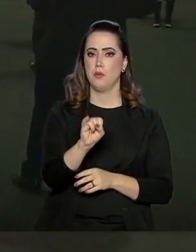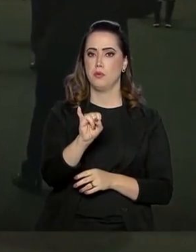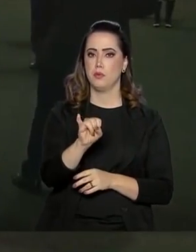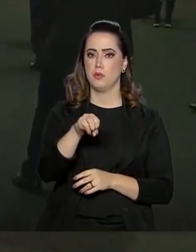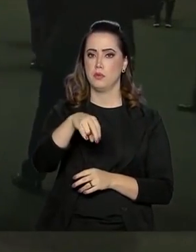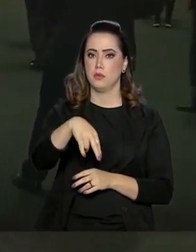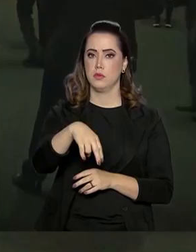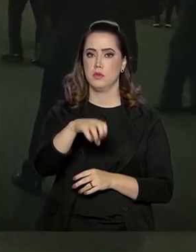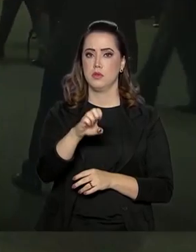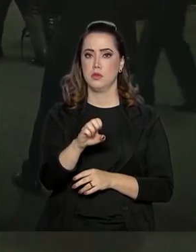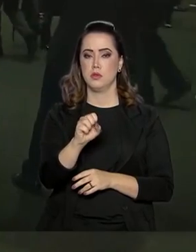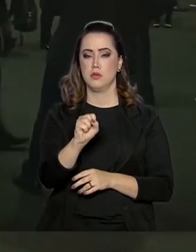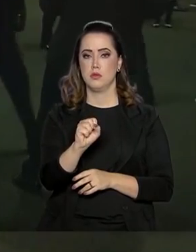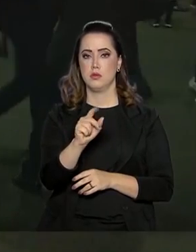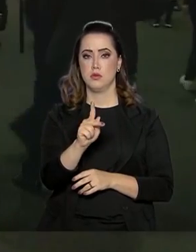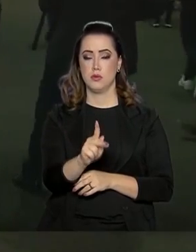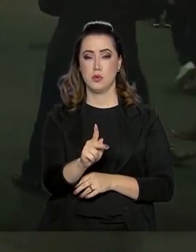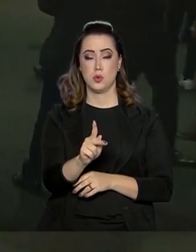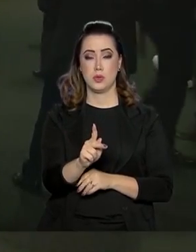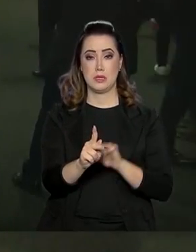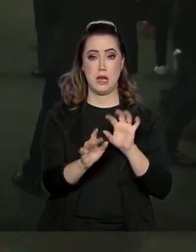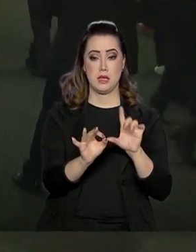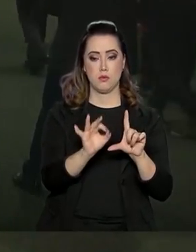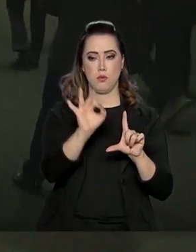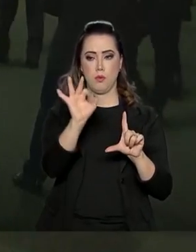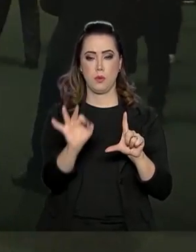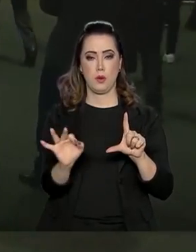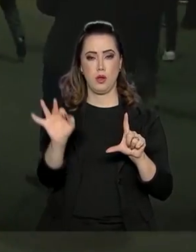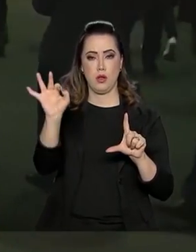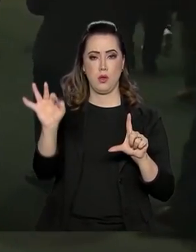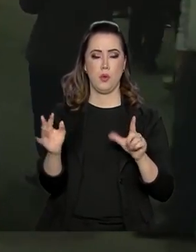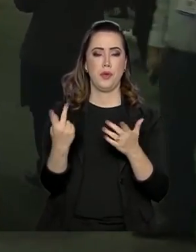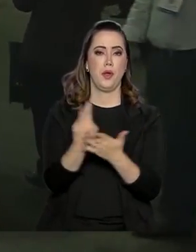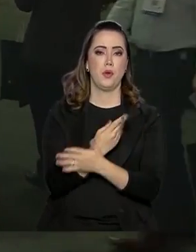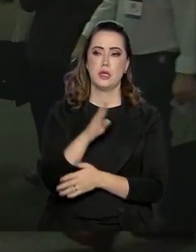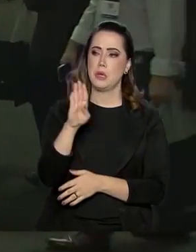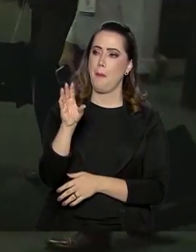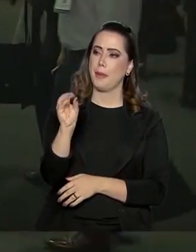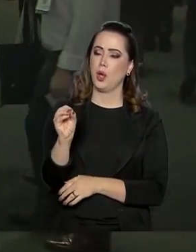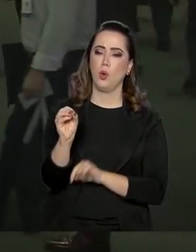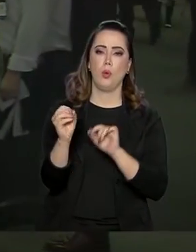do Ministério da Justiça que afere os boletins de ocorrência